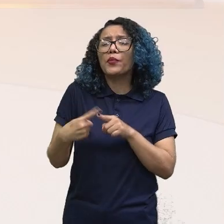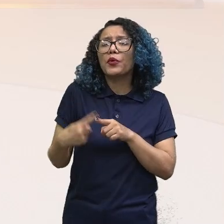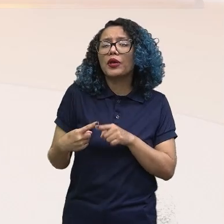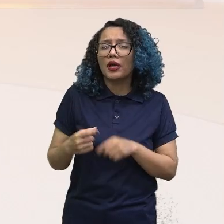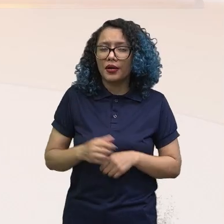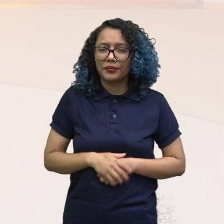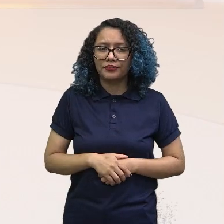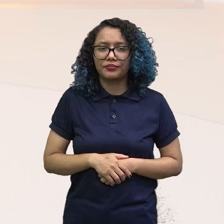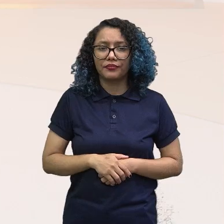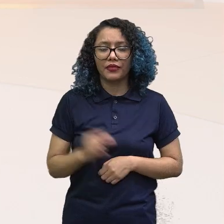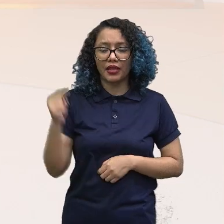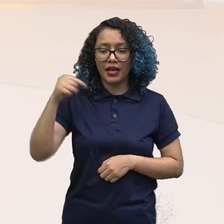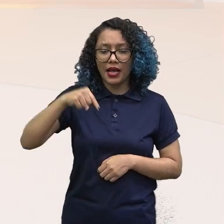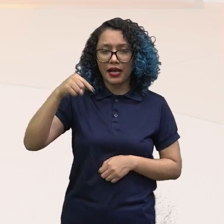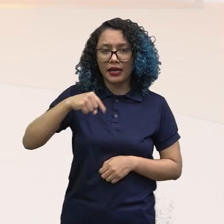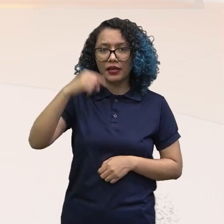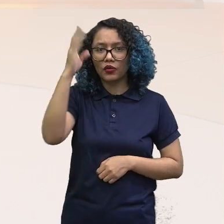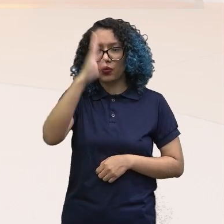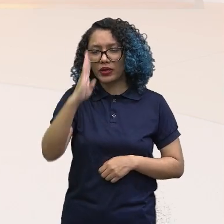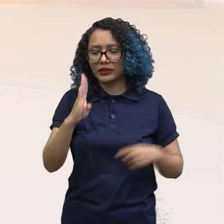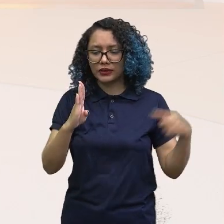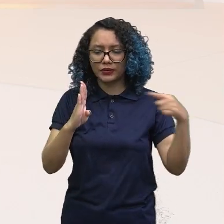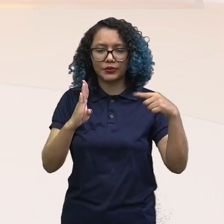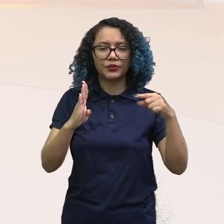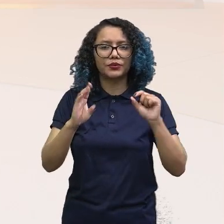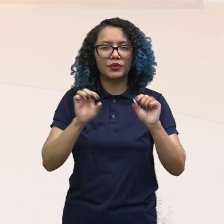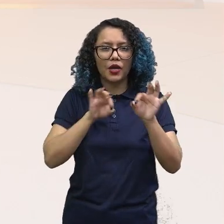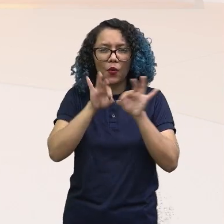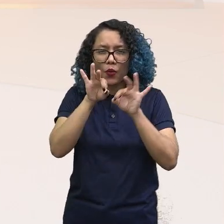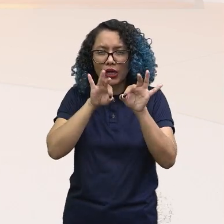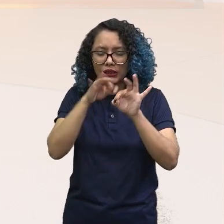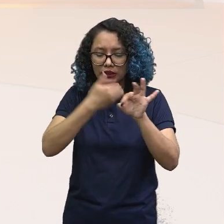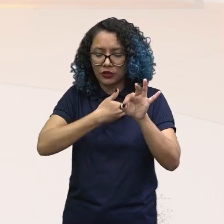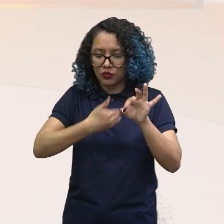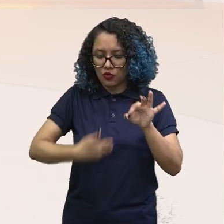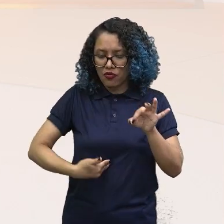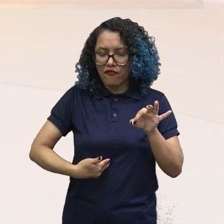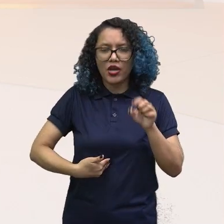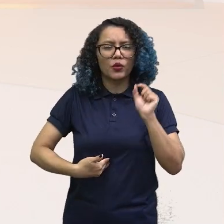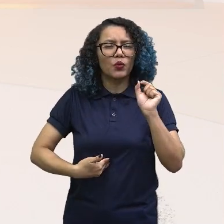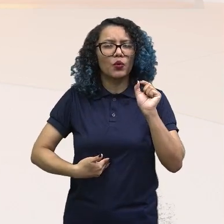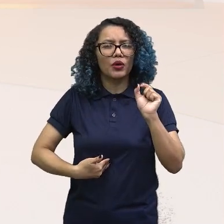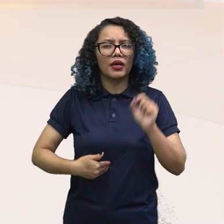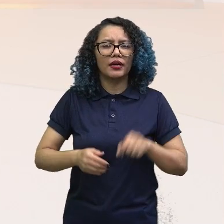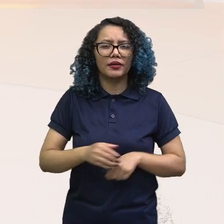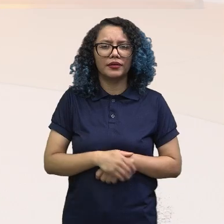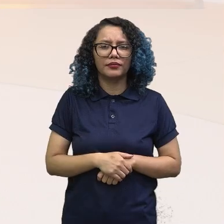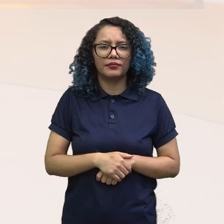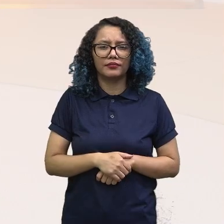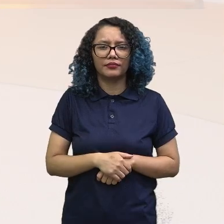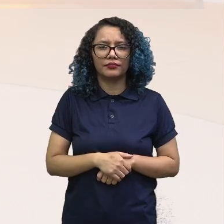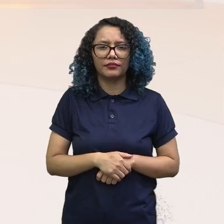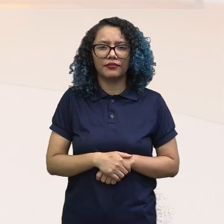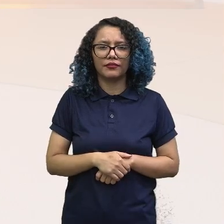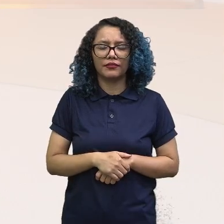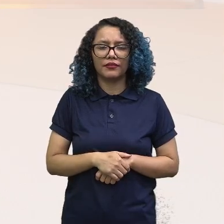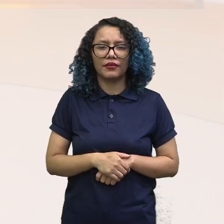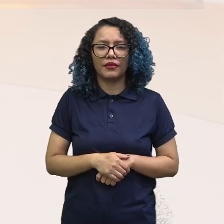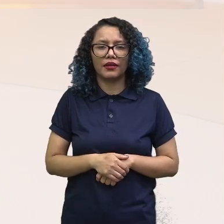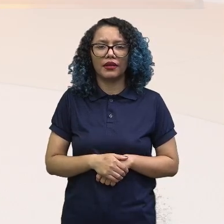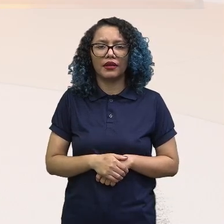Getúlio Vargas estava implementando, né, um governo de